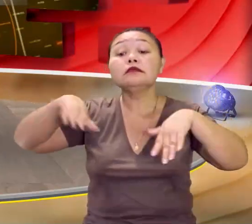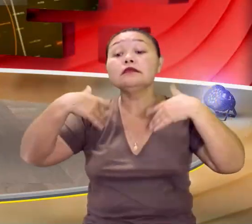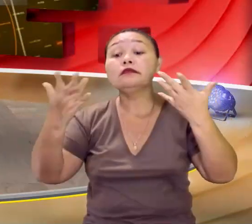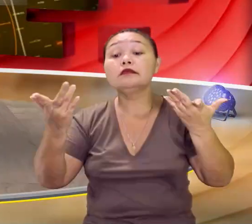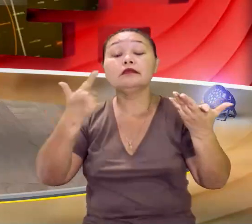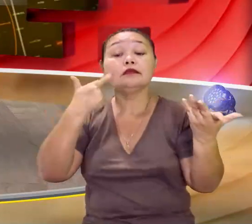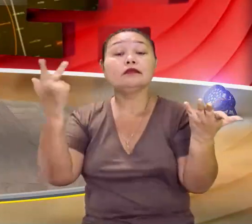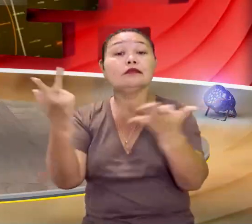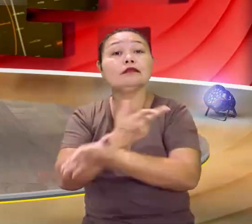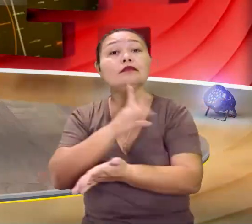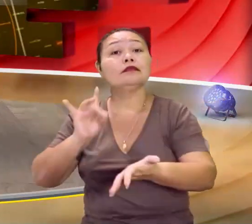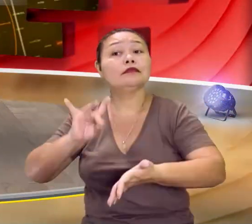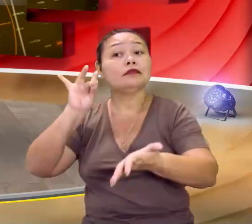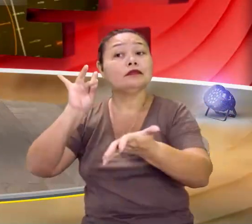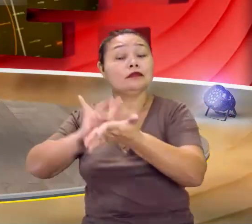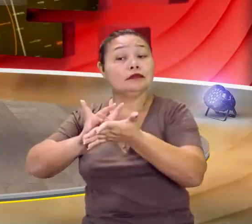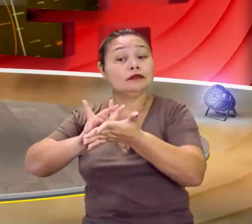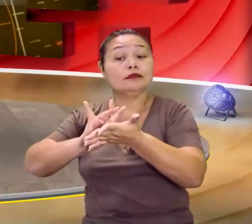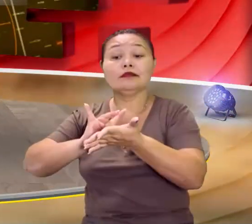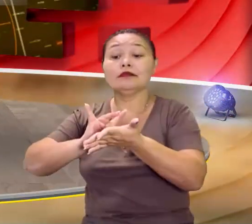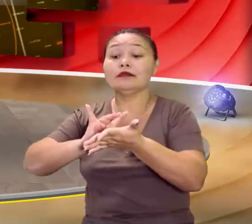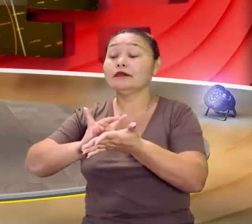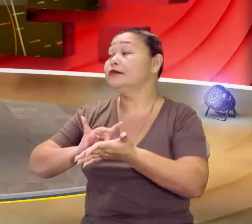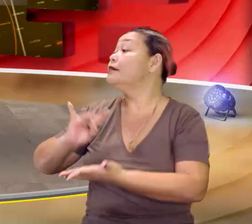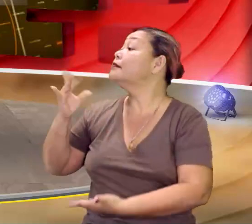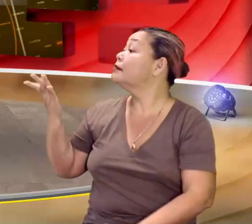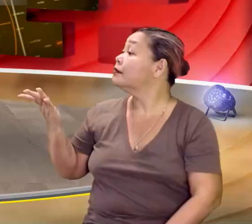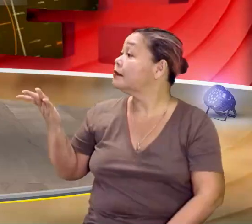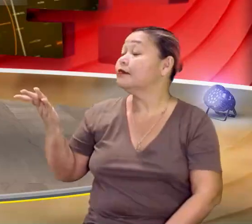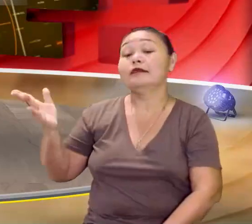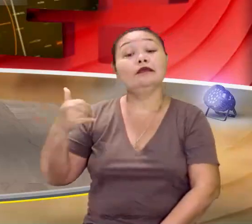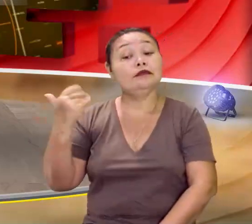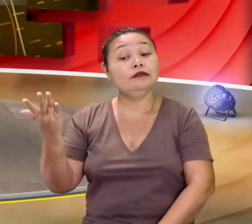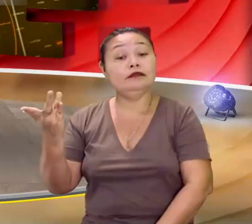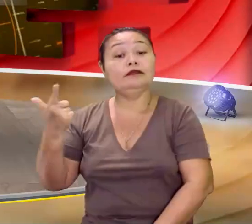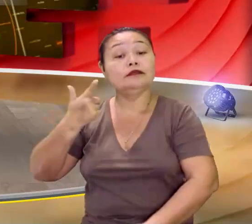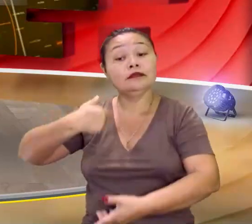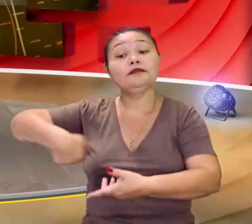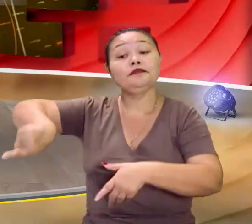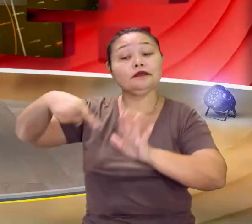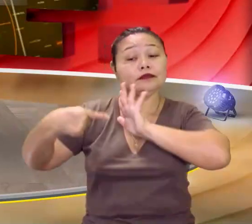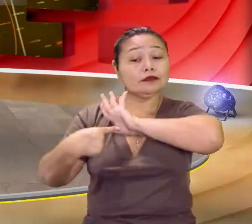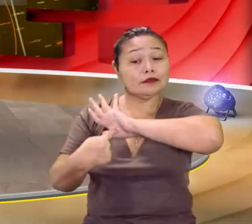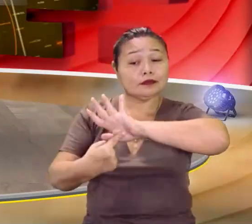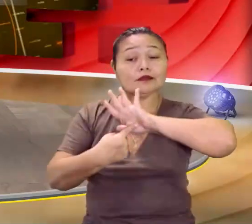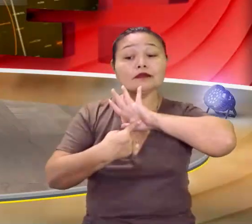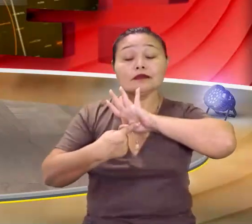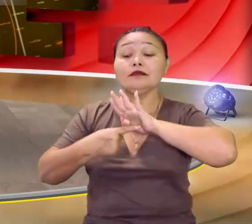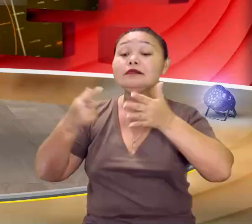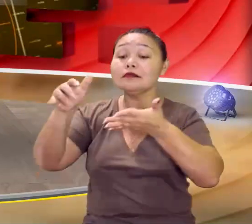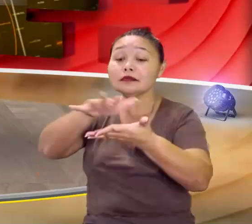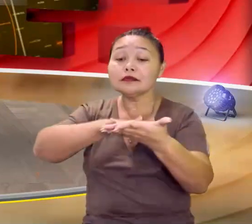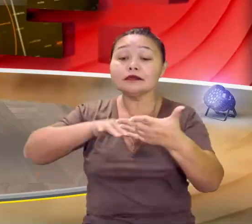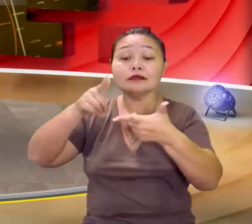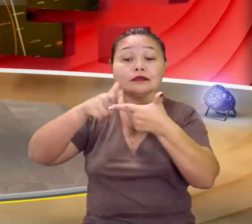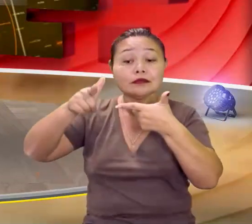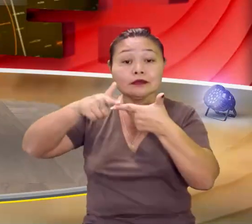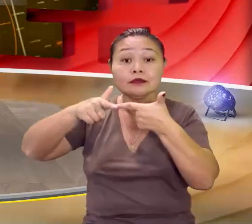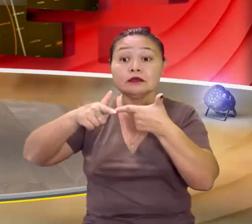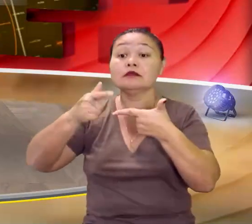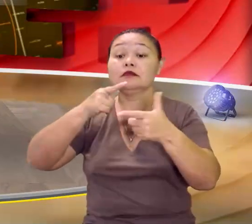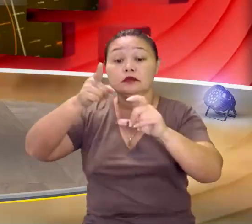acontecer agora de fato? O que será que vai acontecer agora de fato? E aí aqui a gente também vai mostrar situações, problemas com